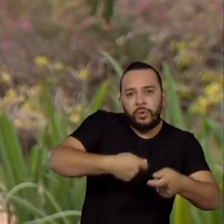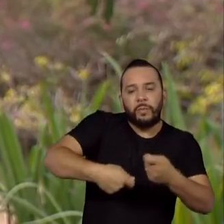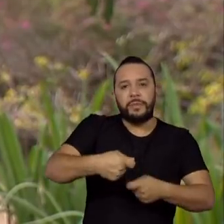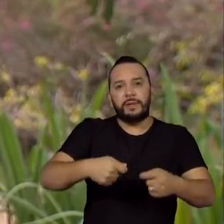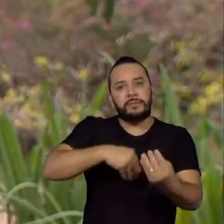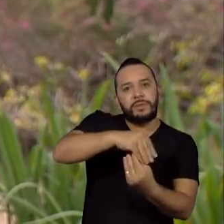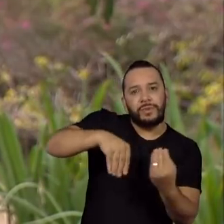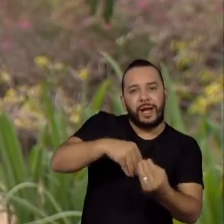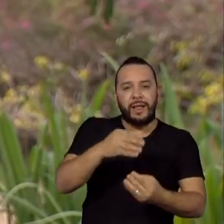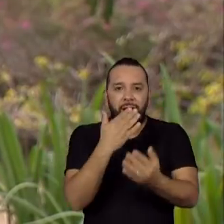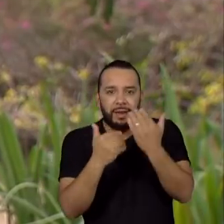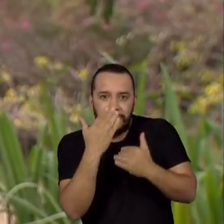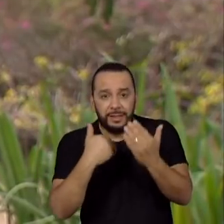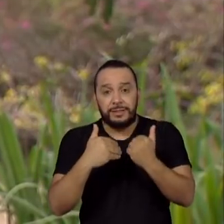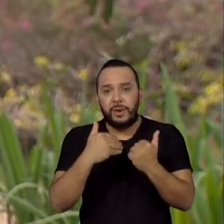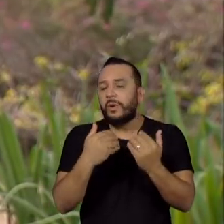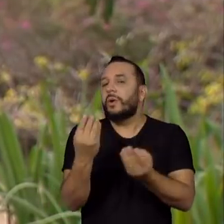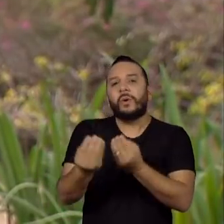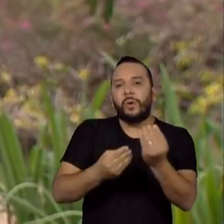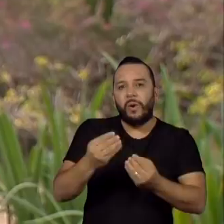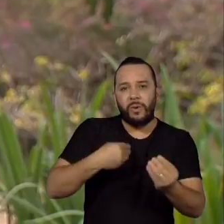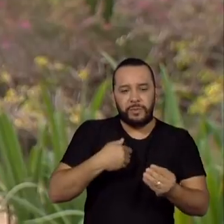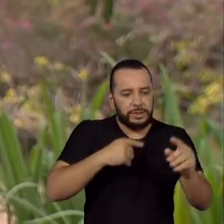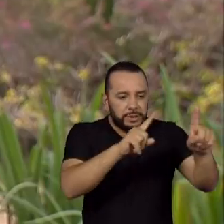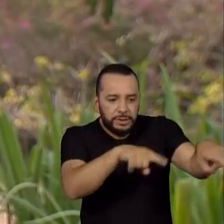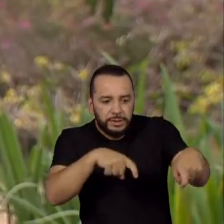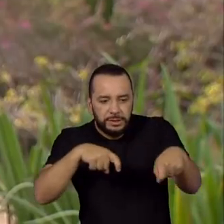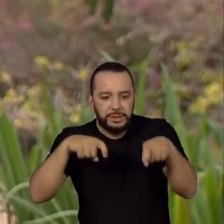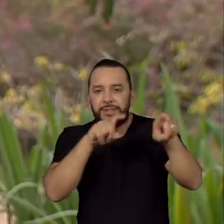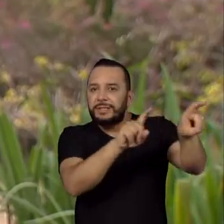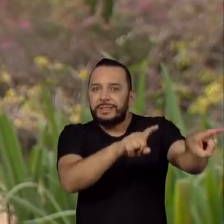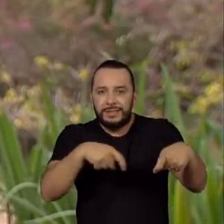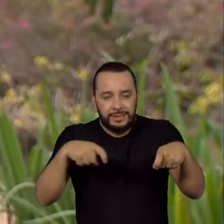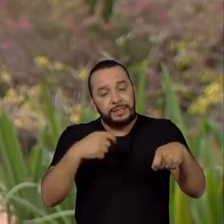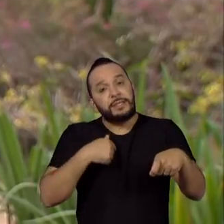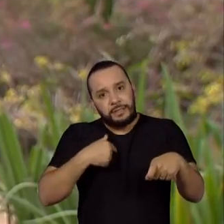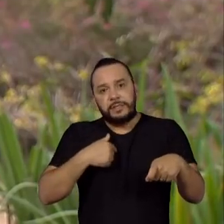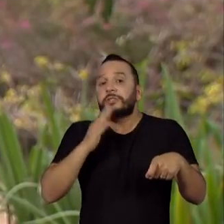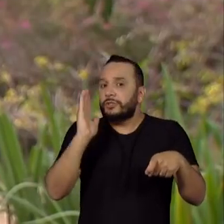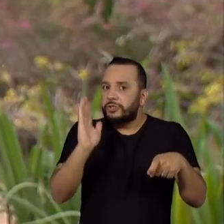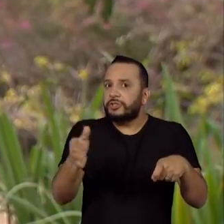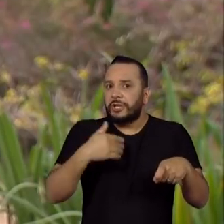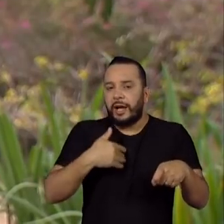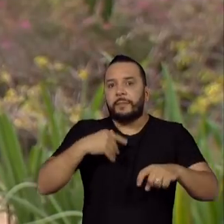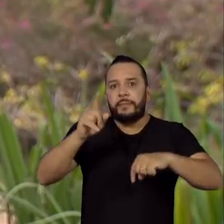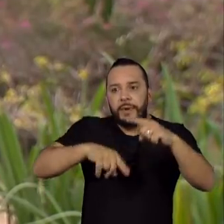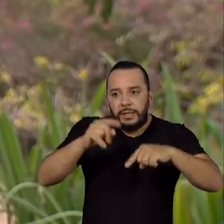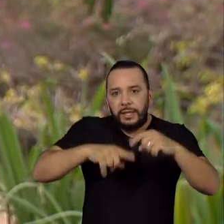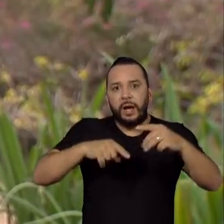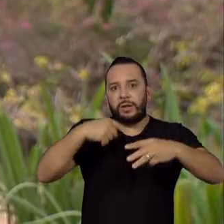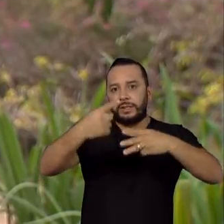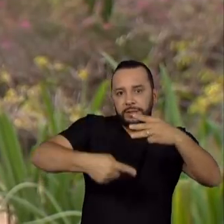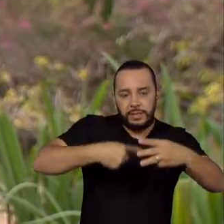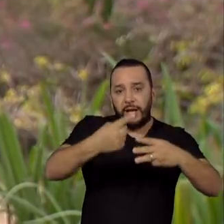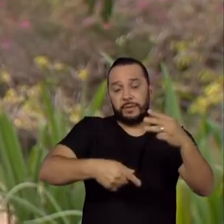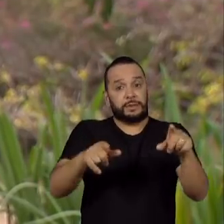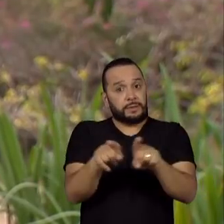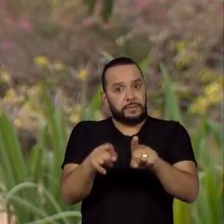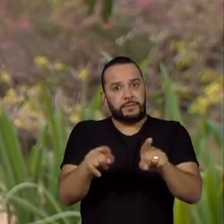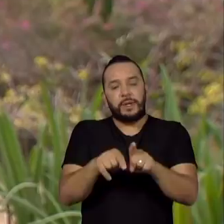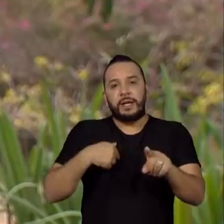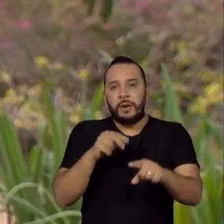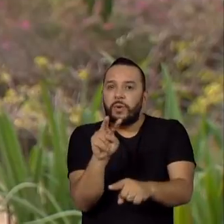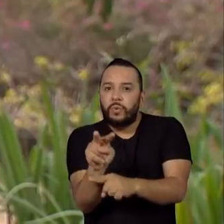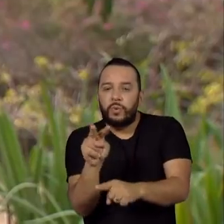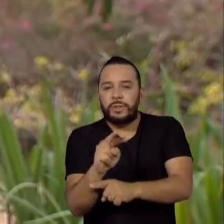modelo inspirado na natureza reduz impactos. Ele promove o reaproveitamento de resíduos e a regeneração do meio